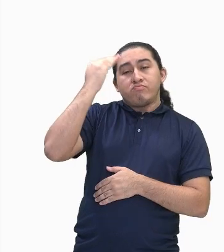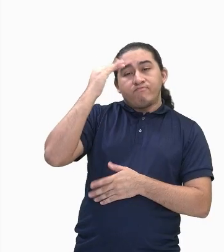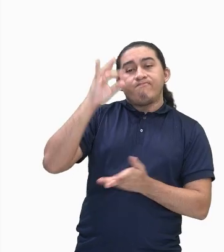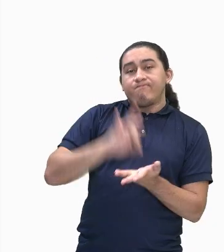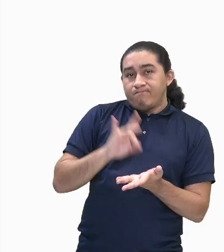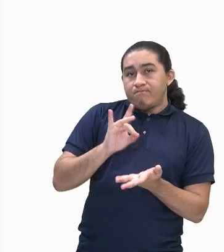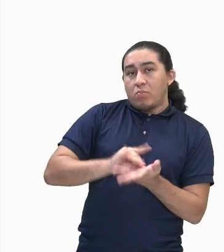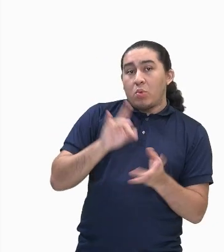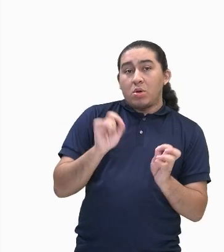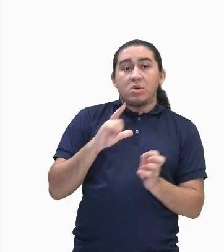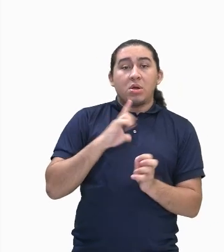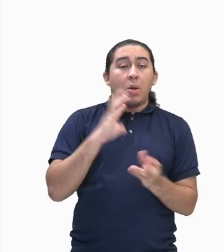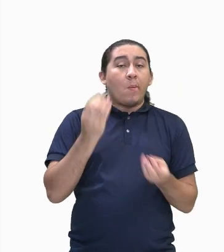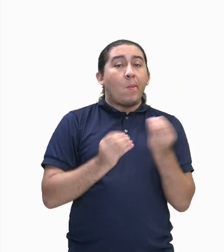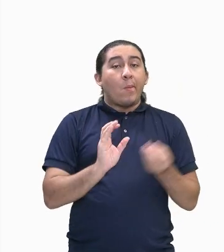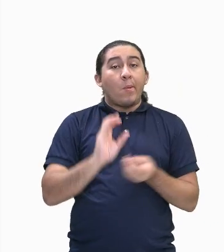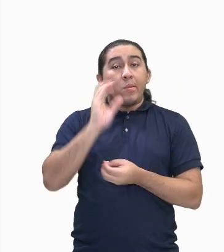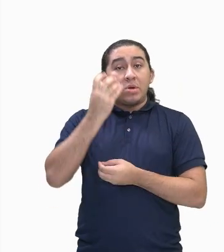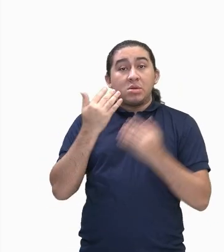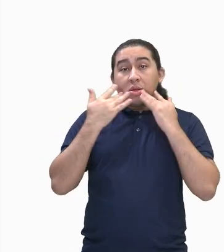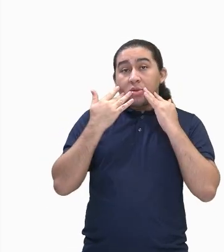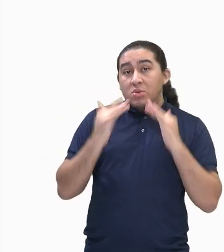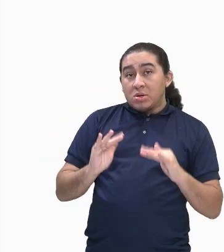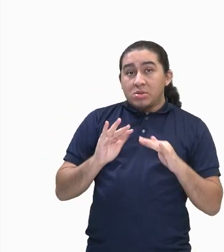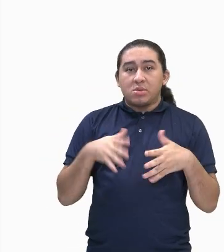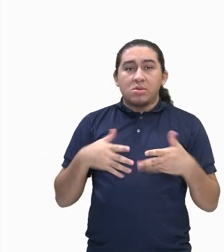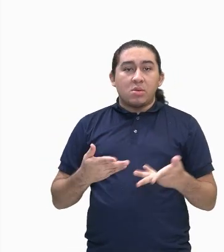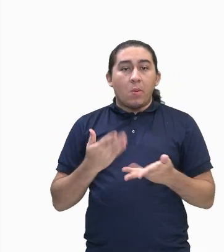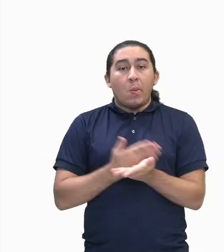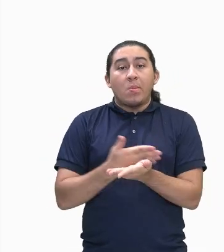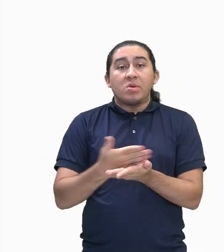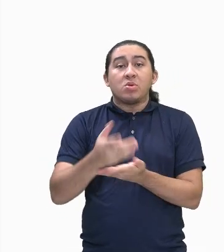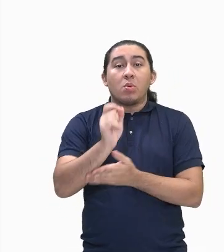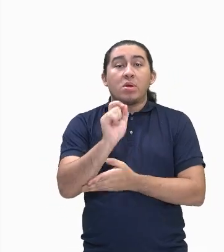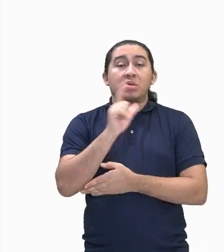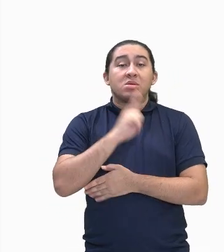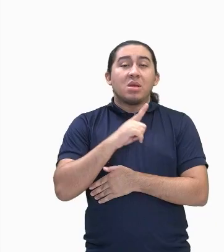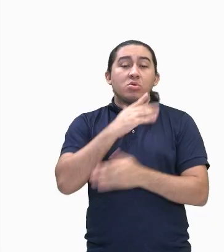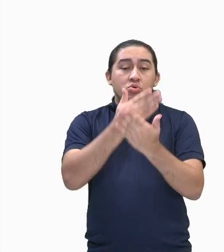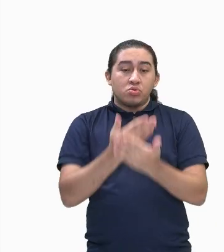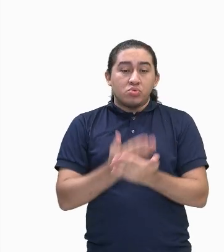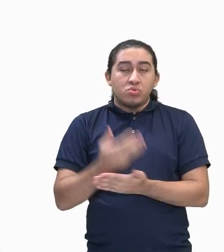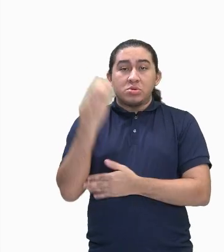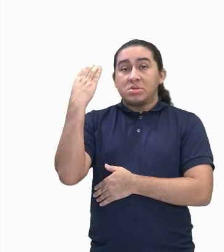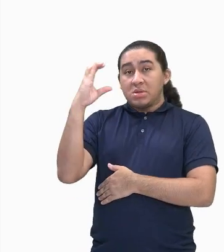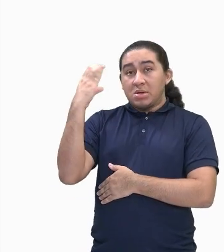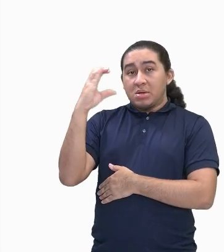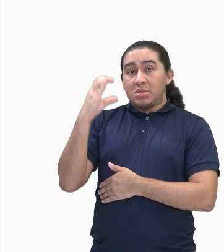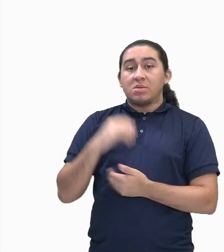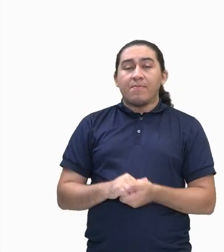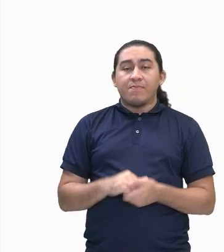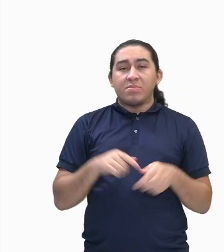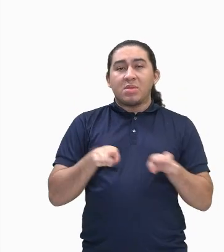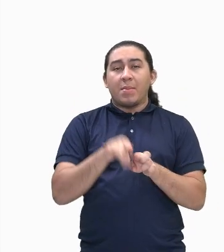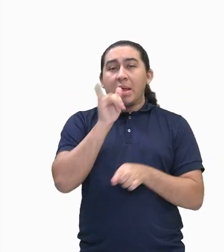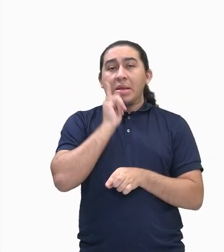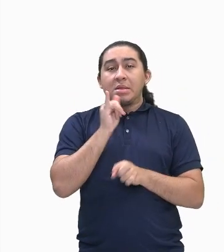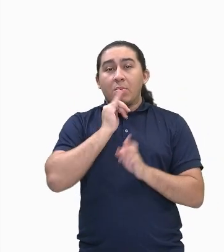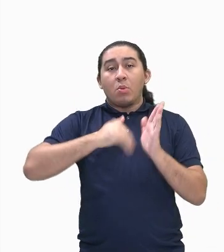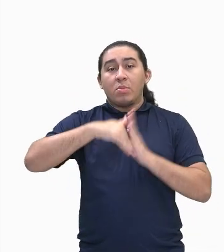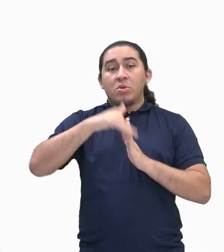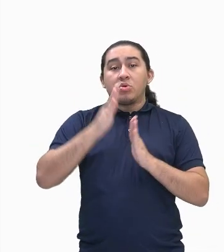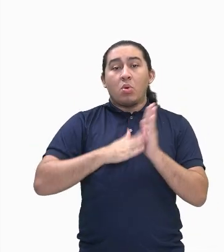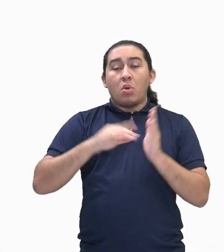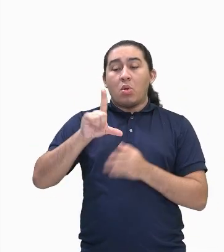os fenômenos da natureza. Então, começou aí o estudo da ciência. Por exemplo, Leonardo da Vinci, além de ser um